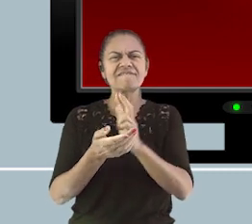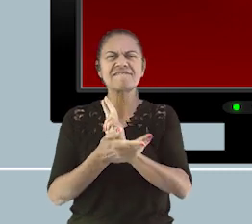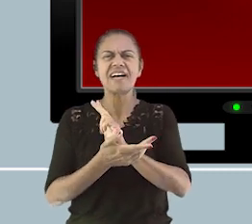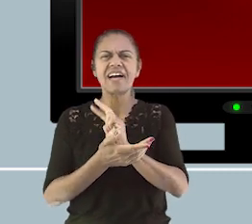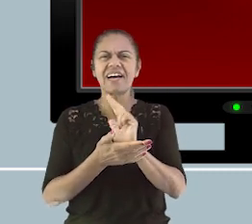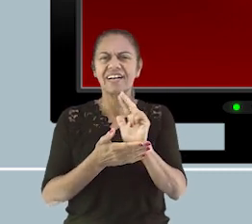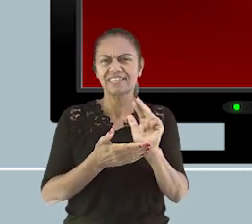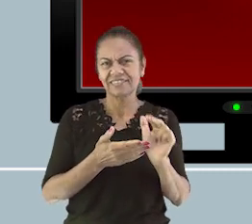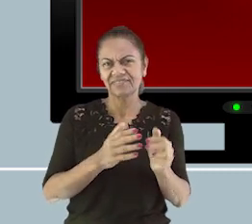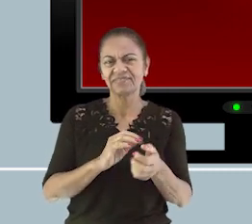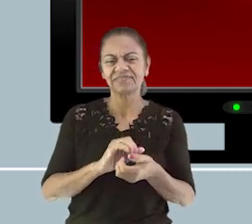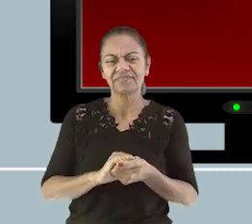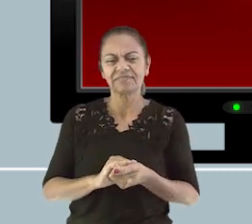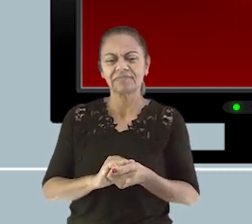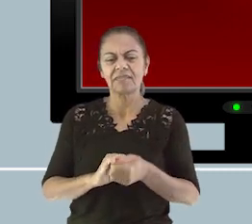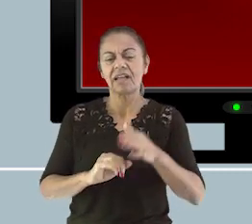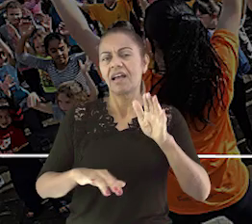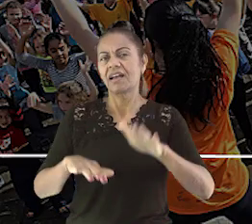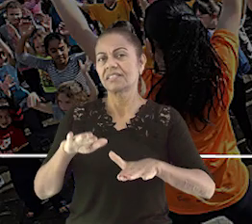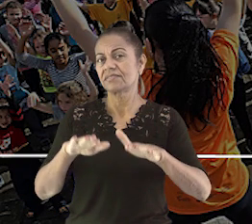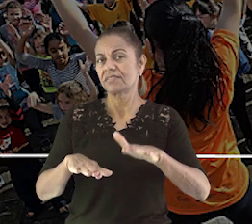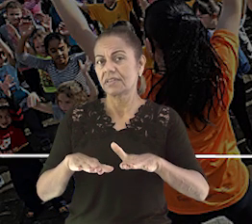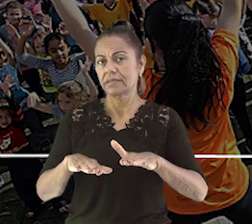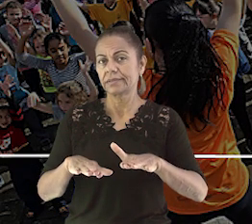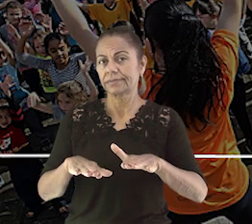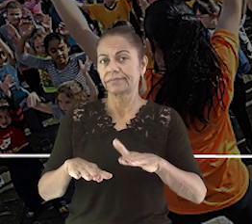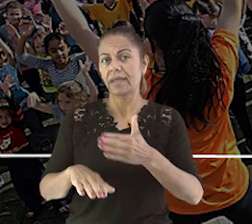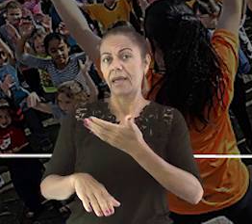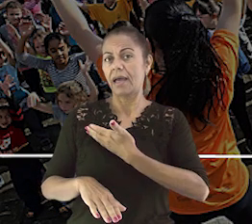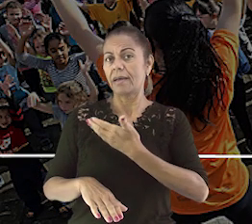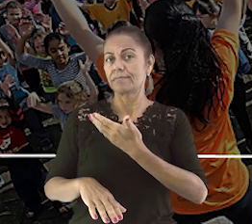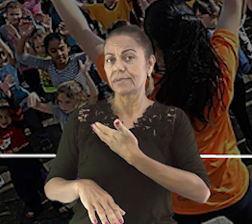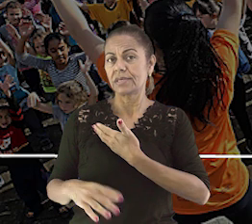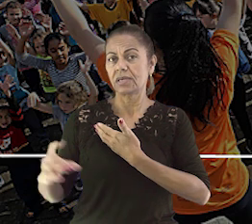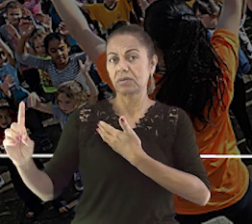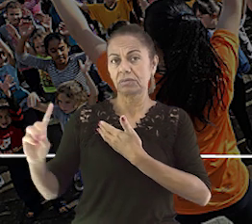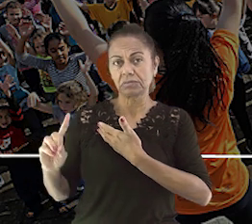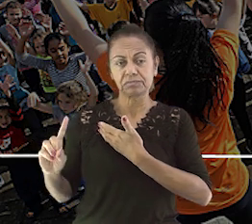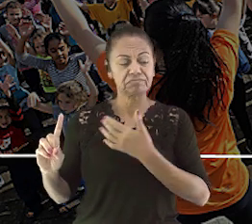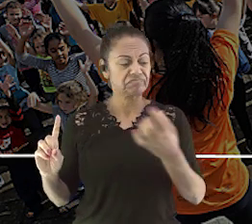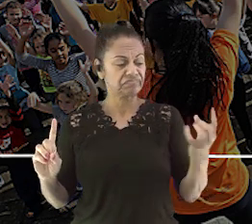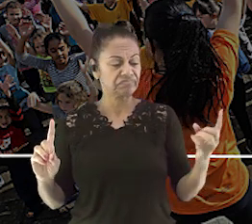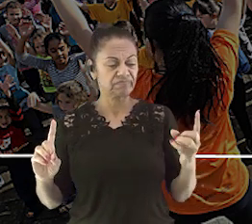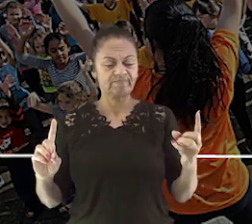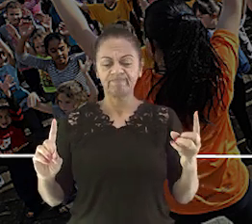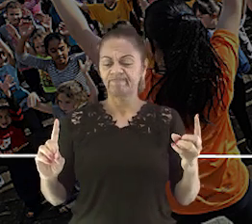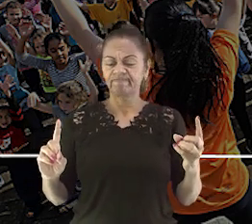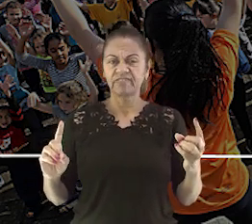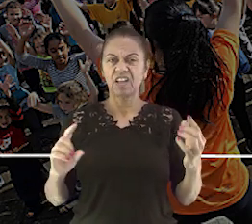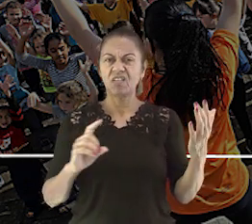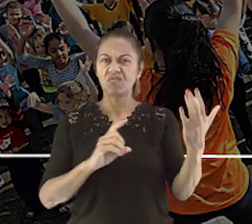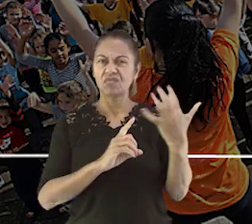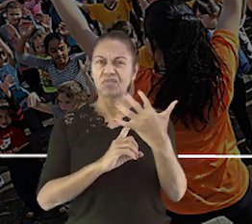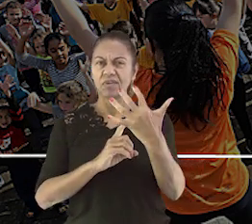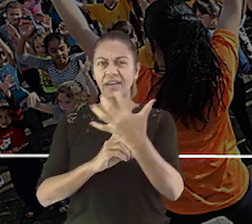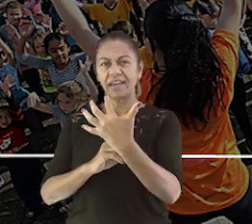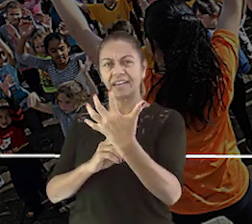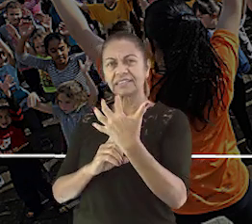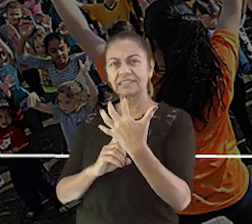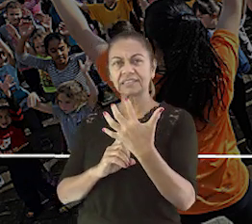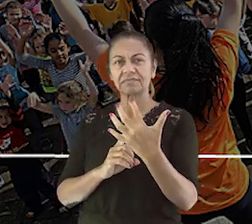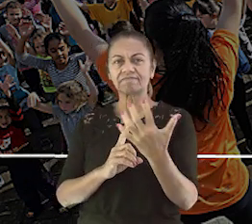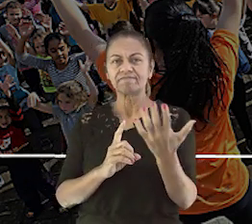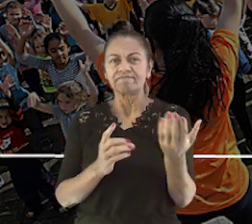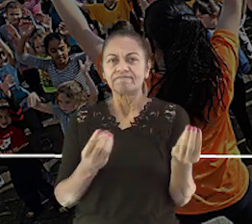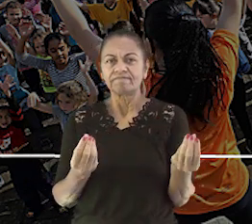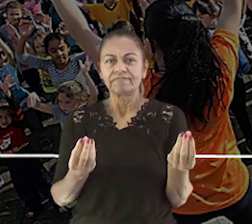muitas coisas no programa de hoje ainda. Às vezes, as nossas companhias também influenciam nas nossas escolhas.